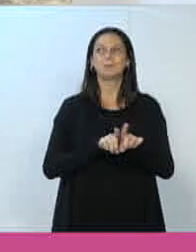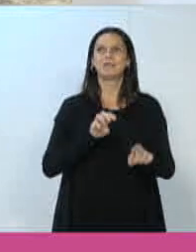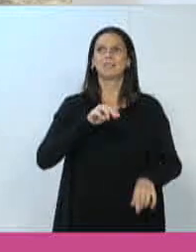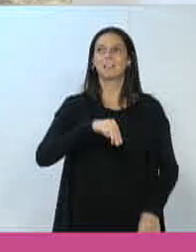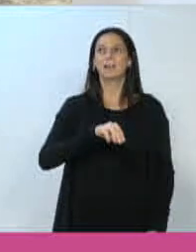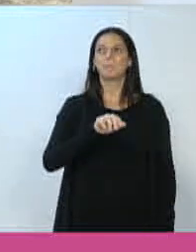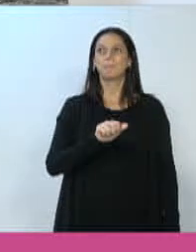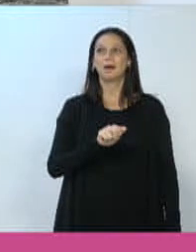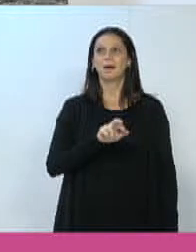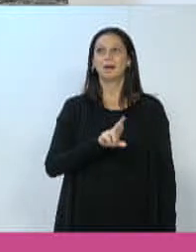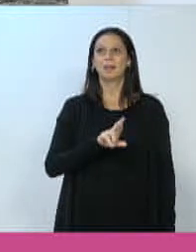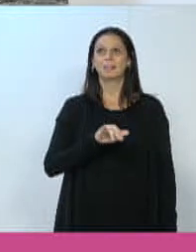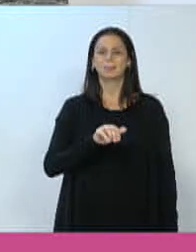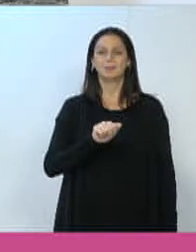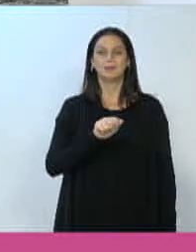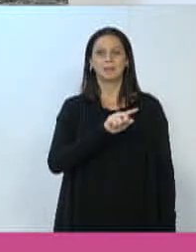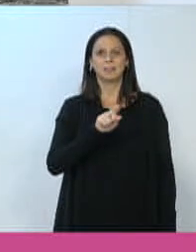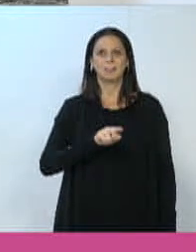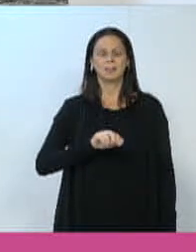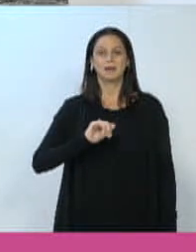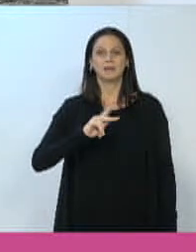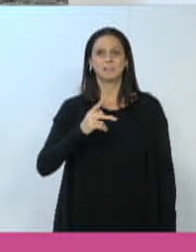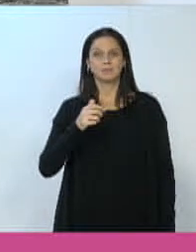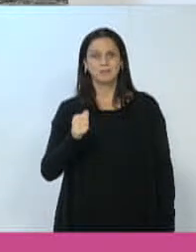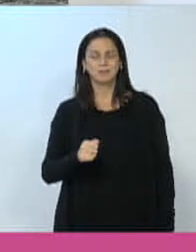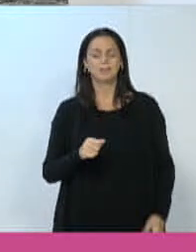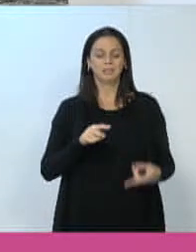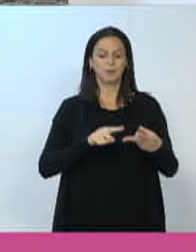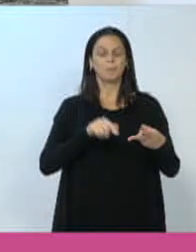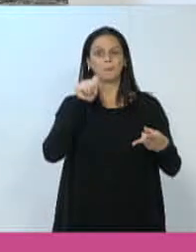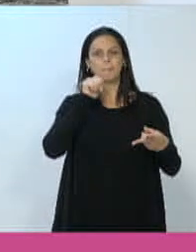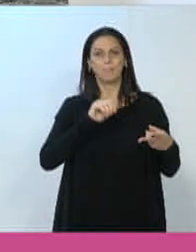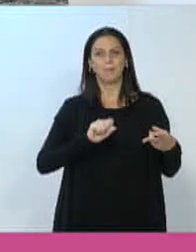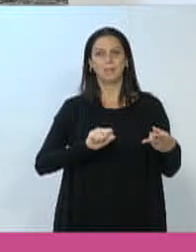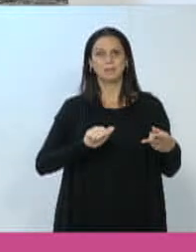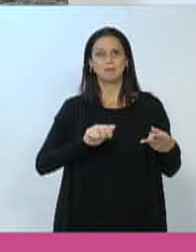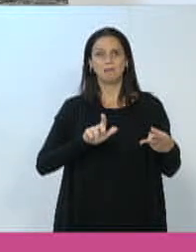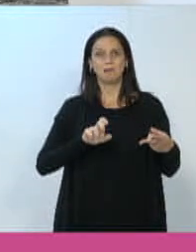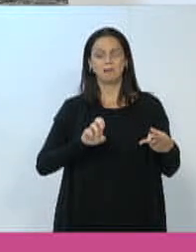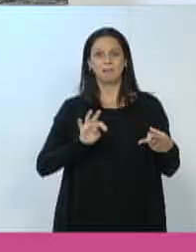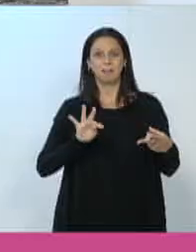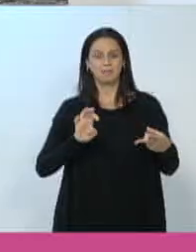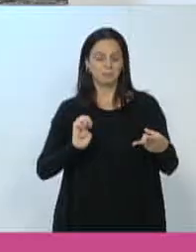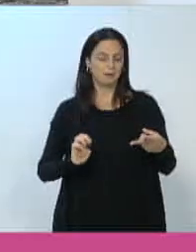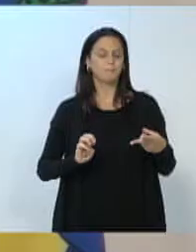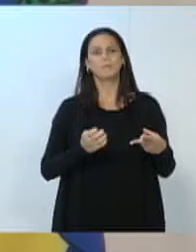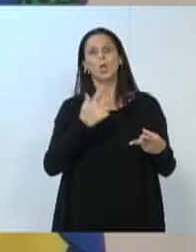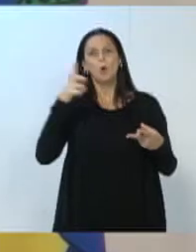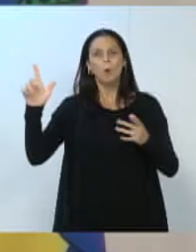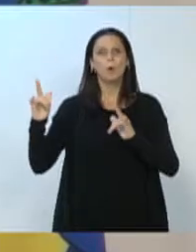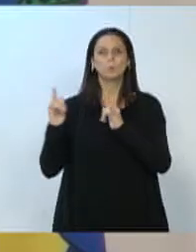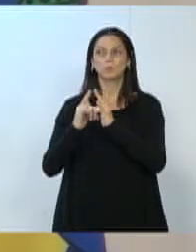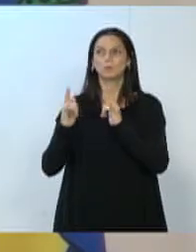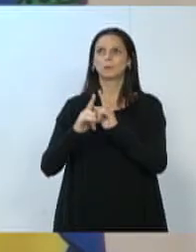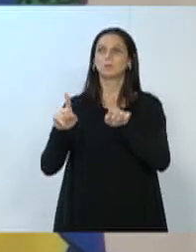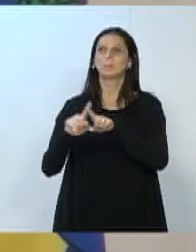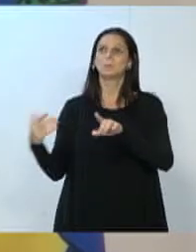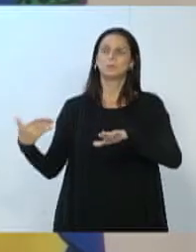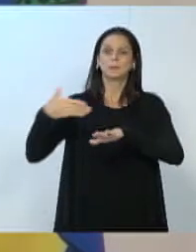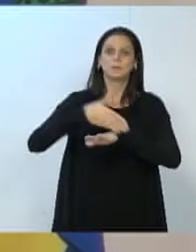que hoje conosco Salete e outras entidades que também foram juntas